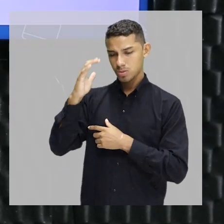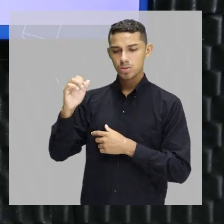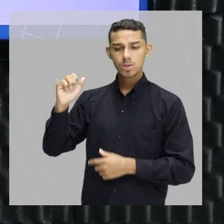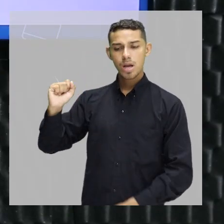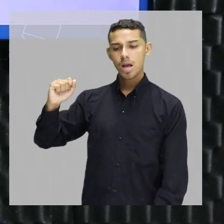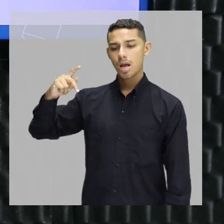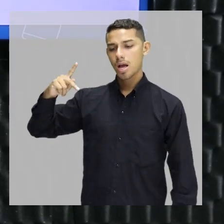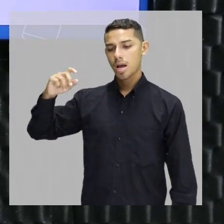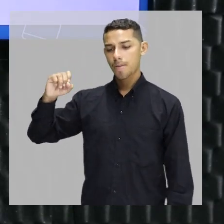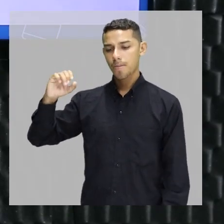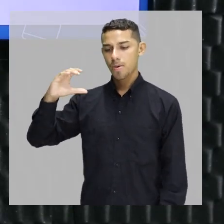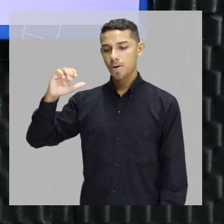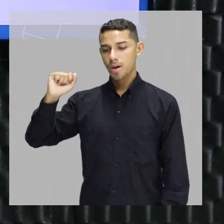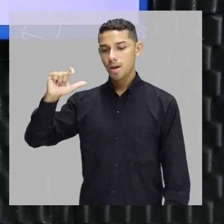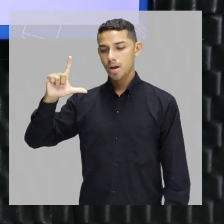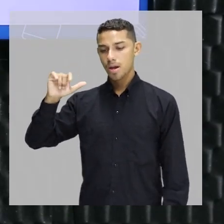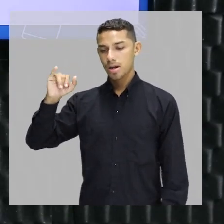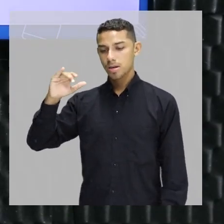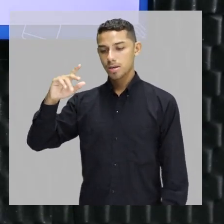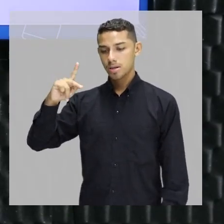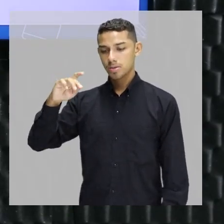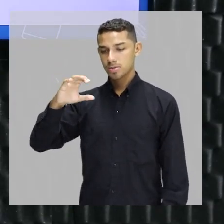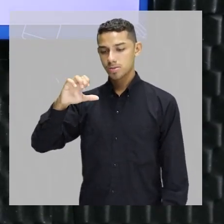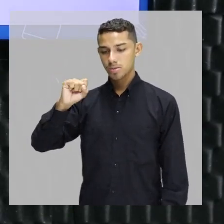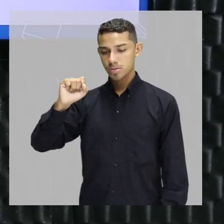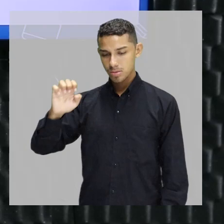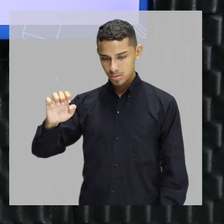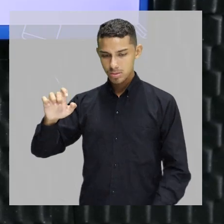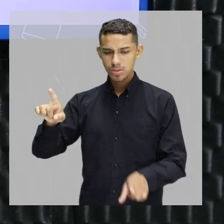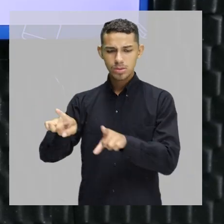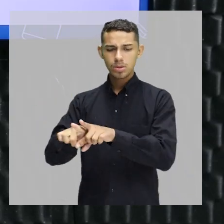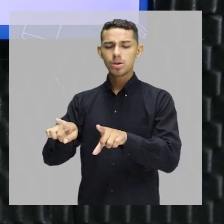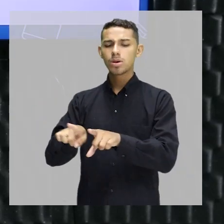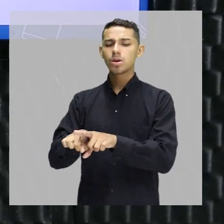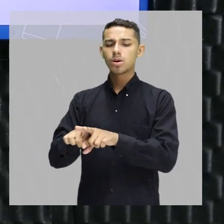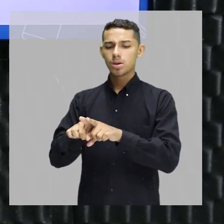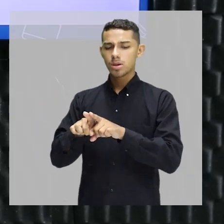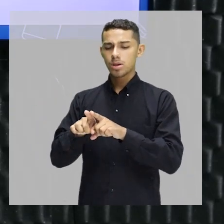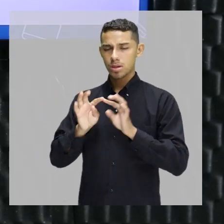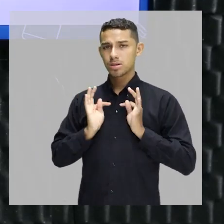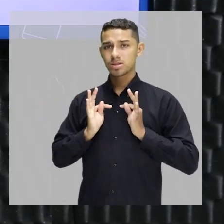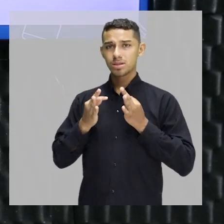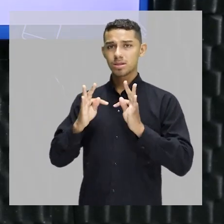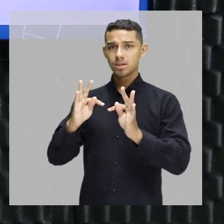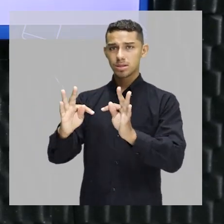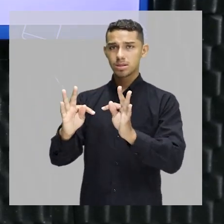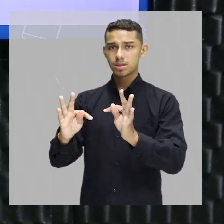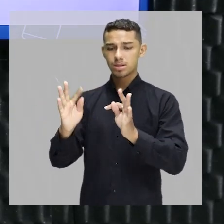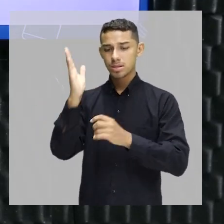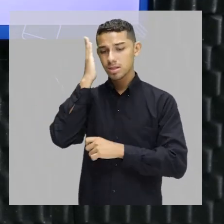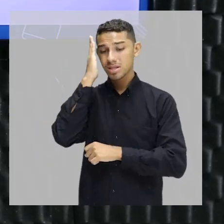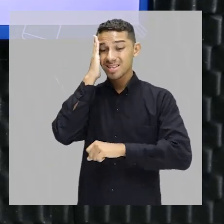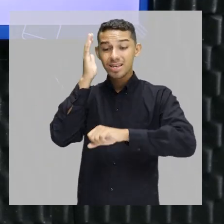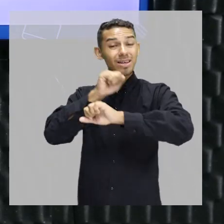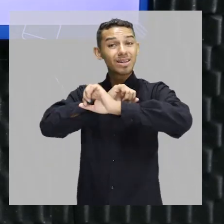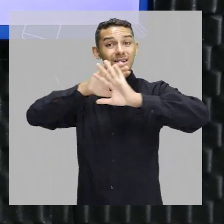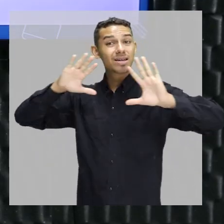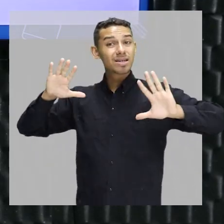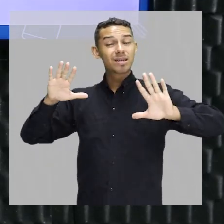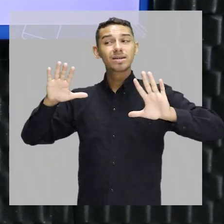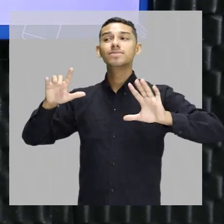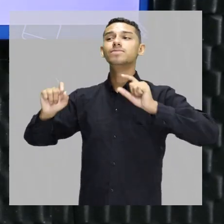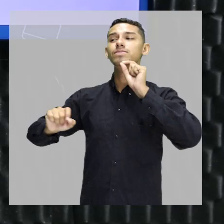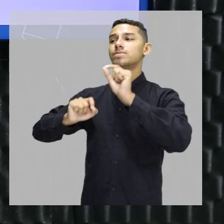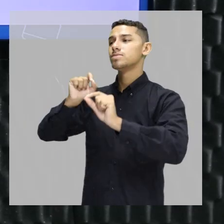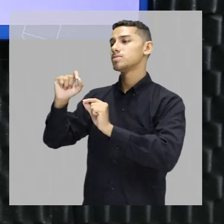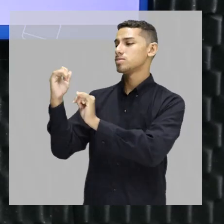apocalipse que poderia ser desencadeado graças, né, a essa tecnologia pouco compreendida. A questão das fake